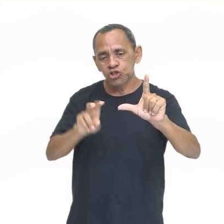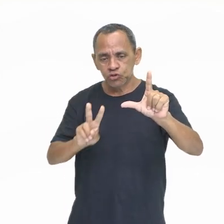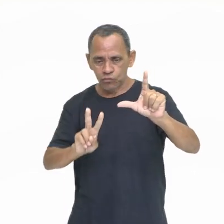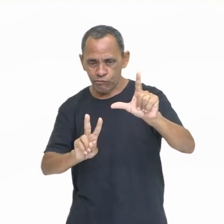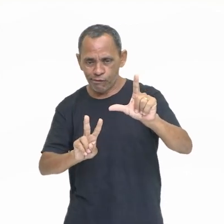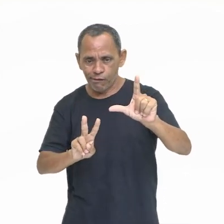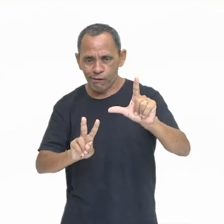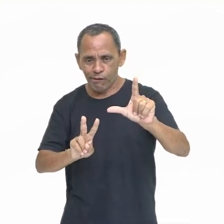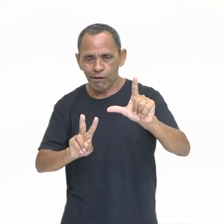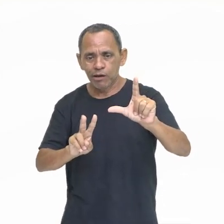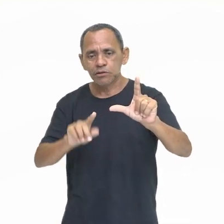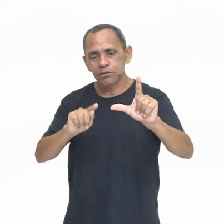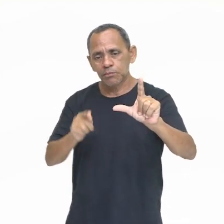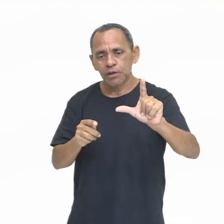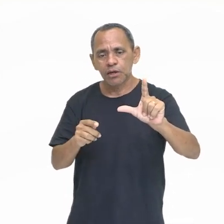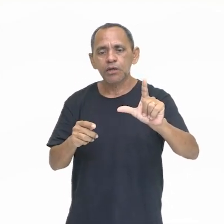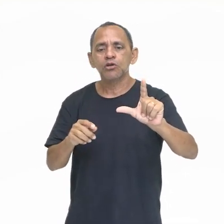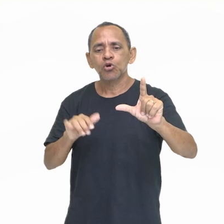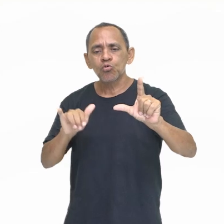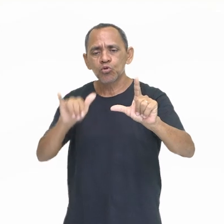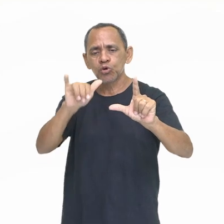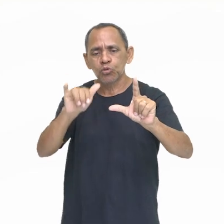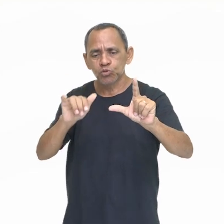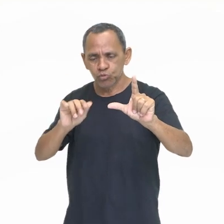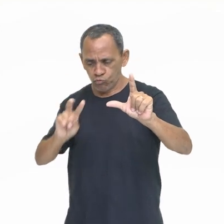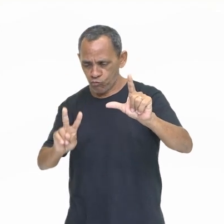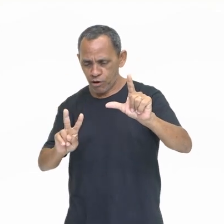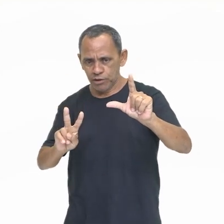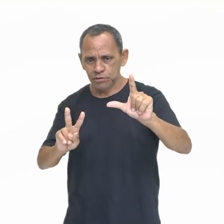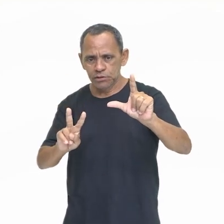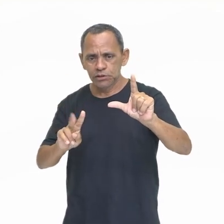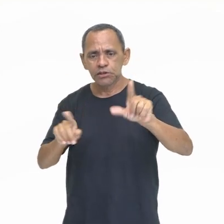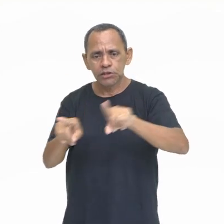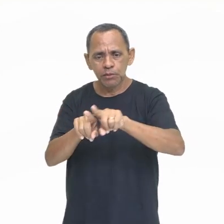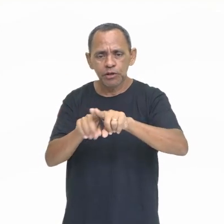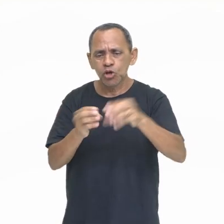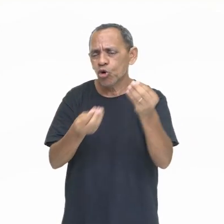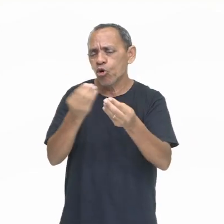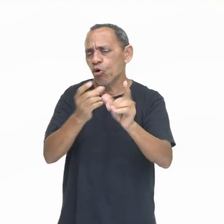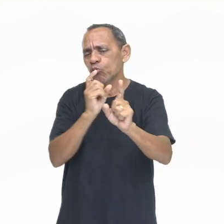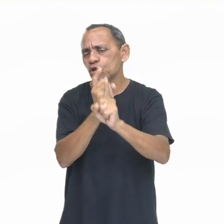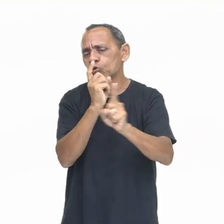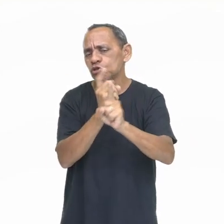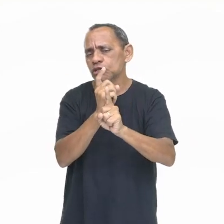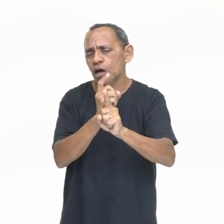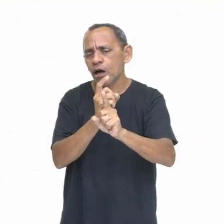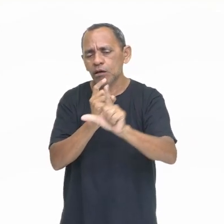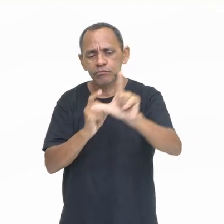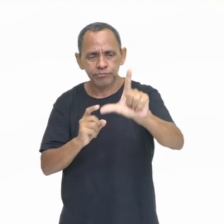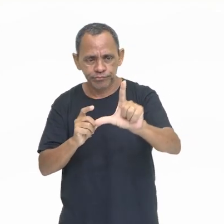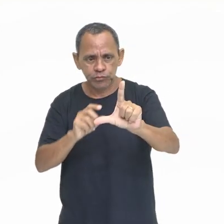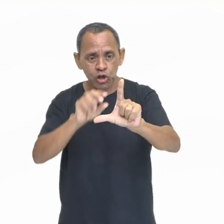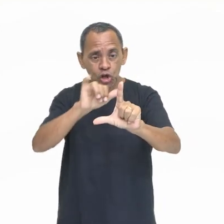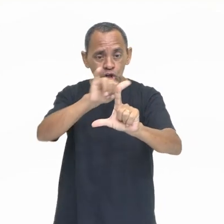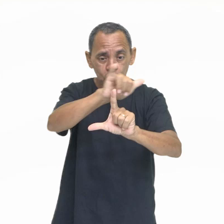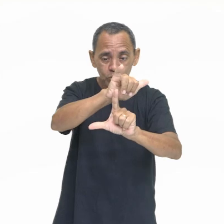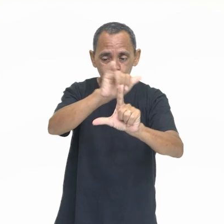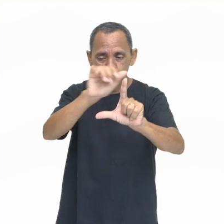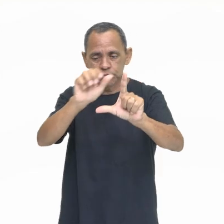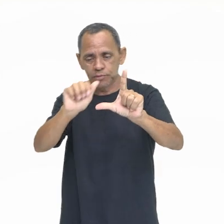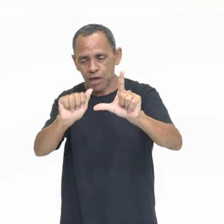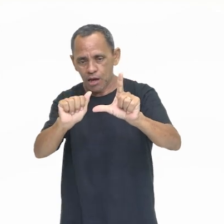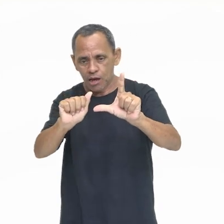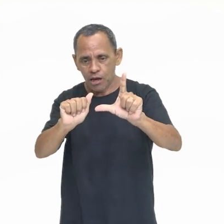ter um y do vértice, certo? E como encontrar o valor do x do vértice e o y do vértice? Bom, pessoal,